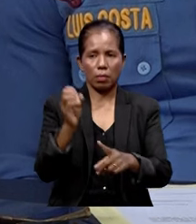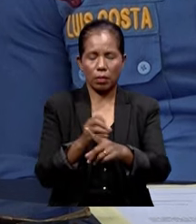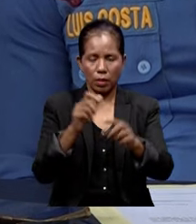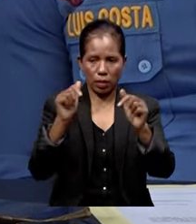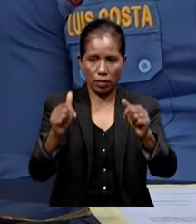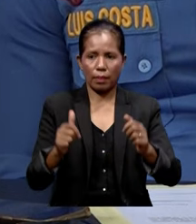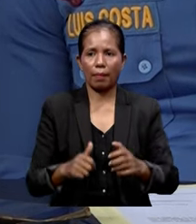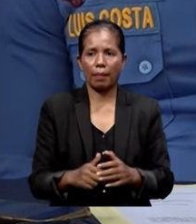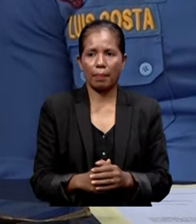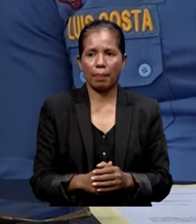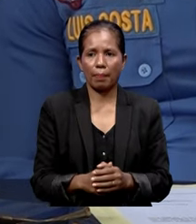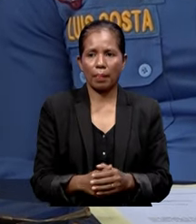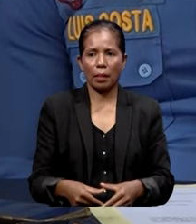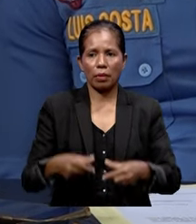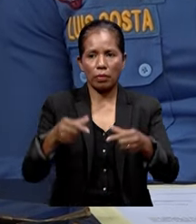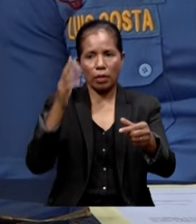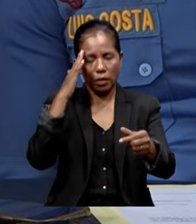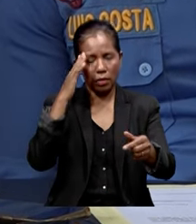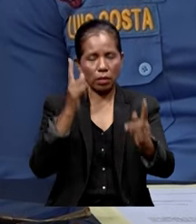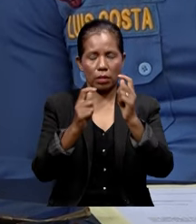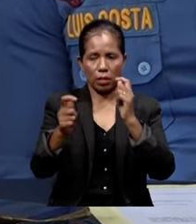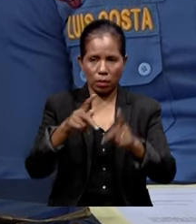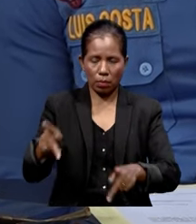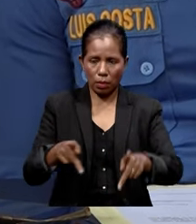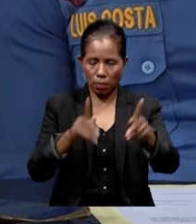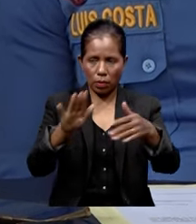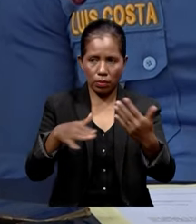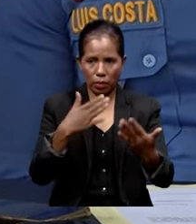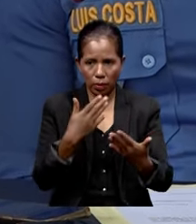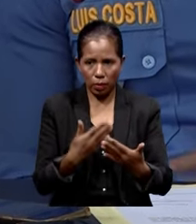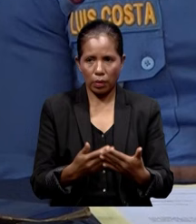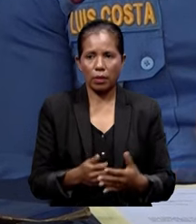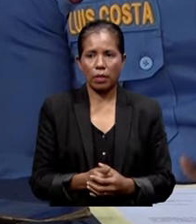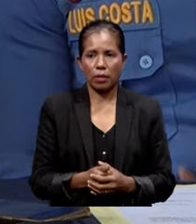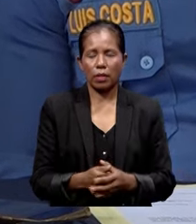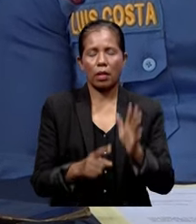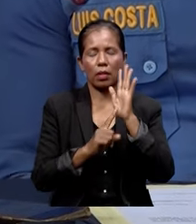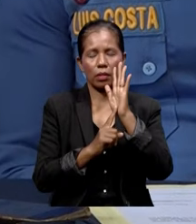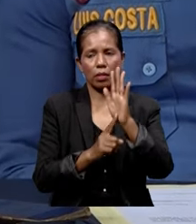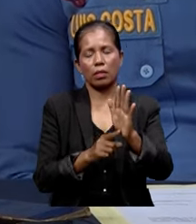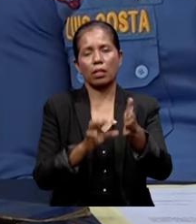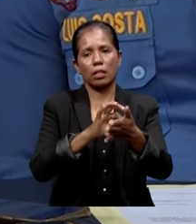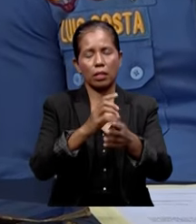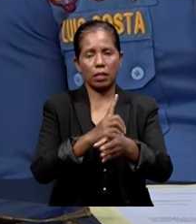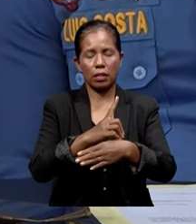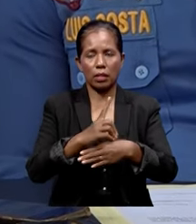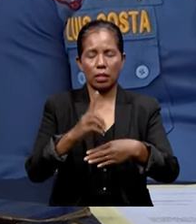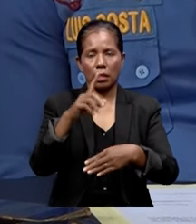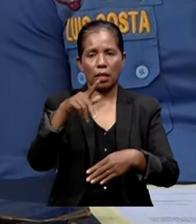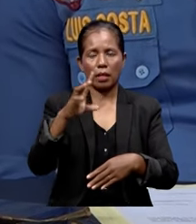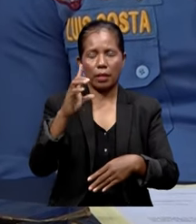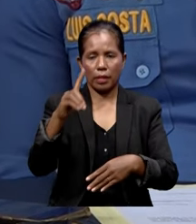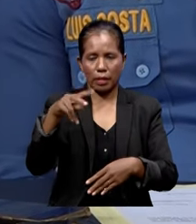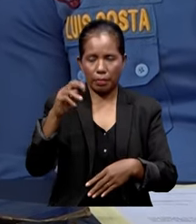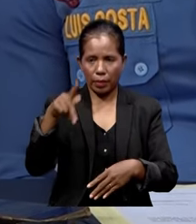da nem, foi a noin mos, para transportes públicos, sira ne bem aviso ne bem a Direção Nacional de Transportes Terrestres, a